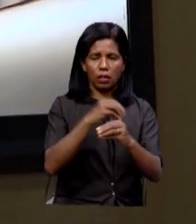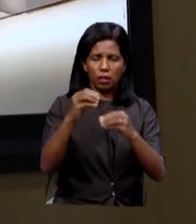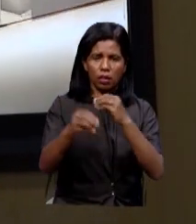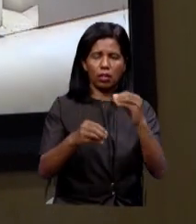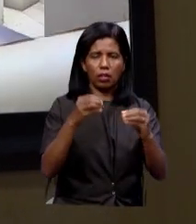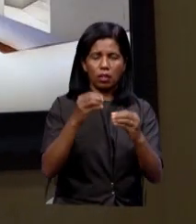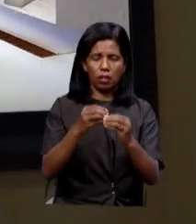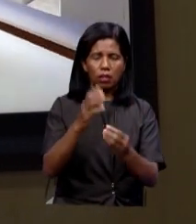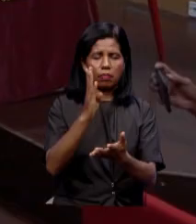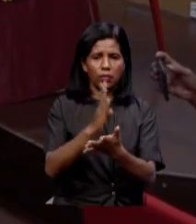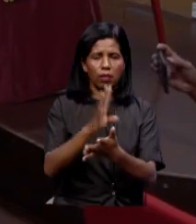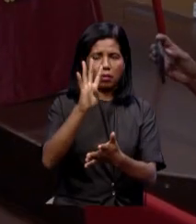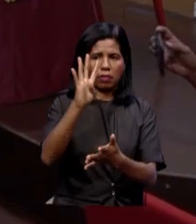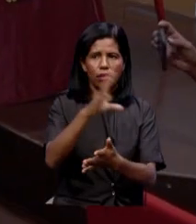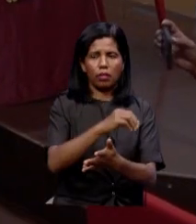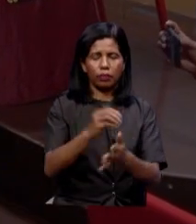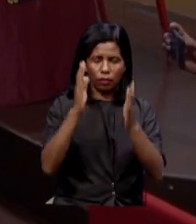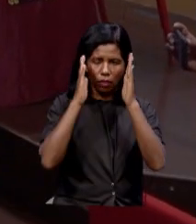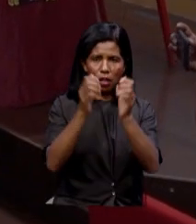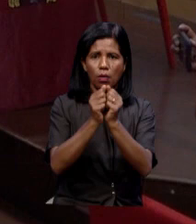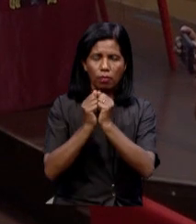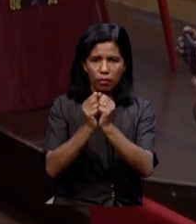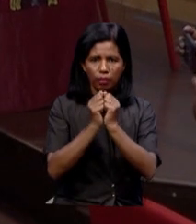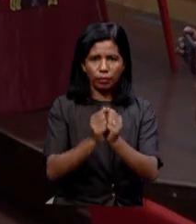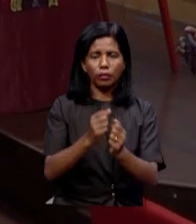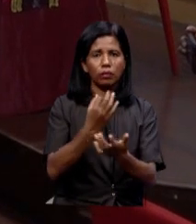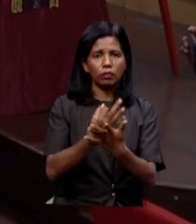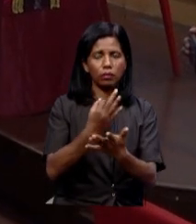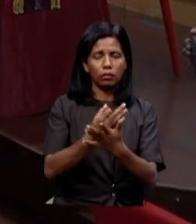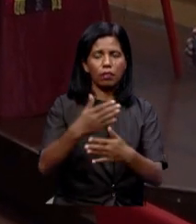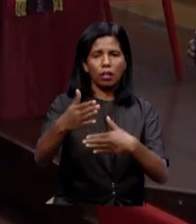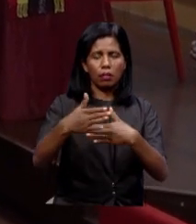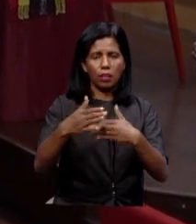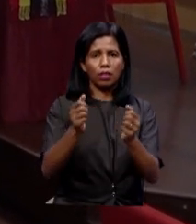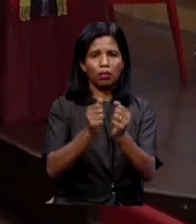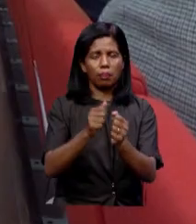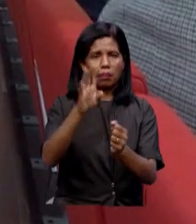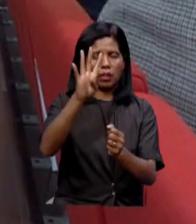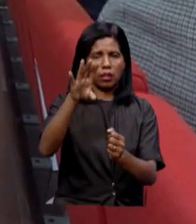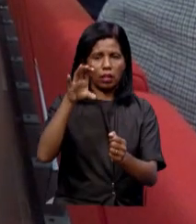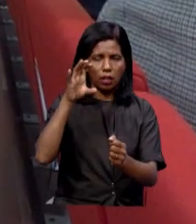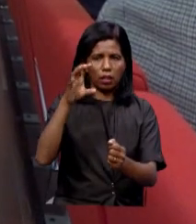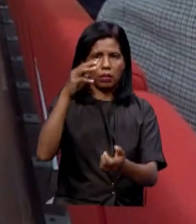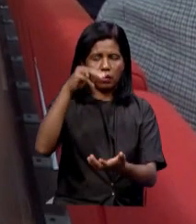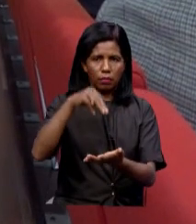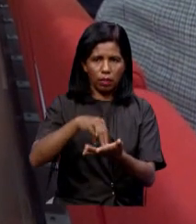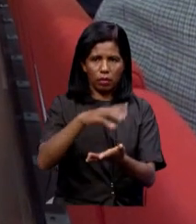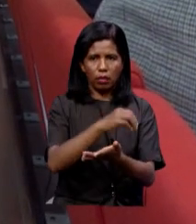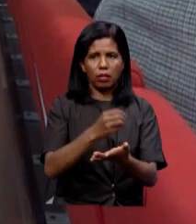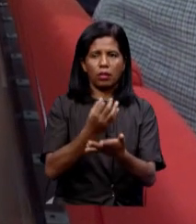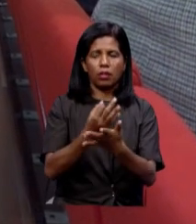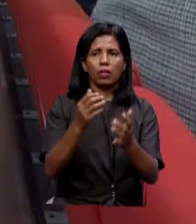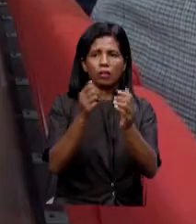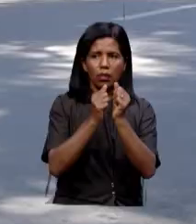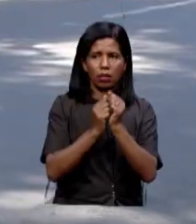Hat Resen, ba supervisão obra Hamutuk dólar americano, basic Rio Atus Hat, no orçamento dólar americano Rio Idane